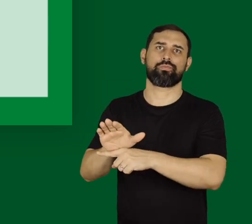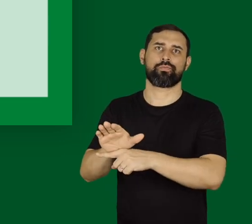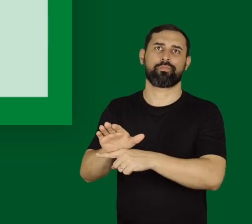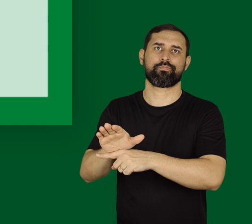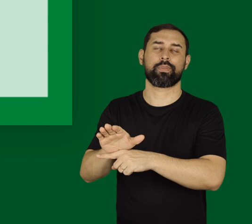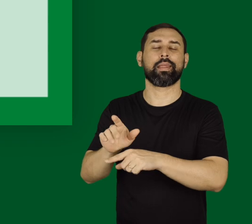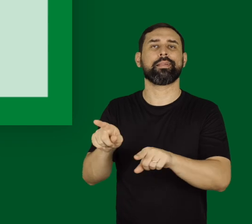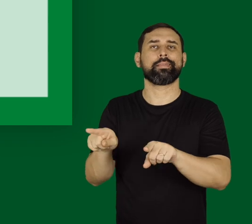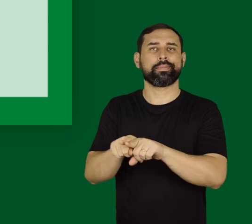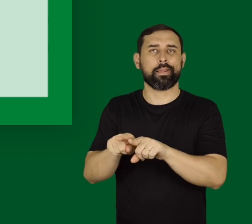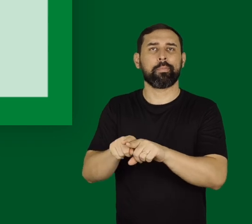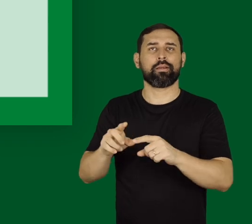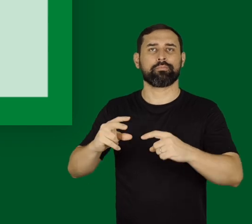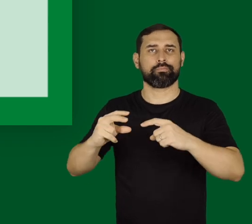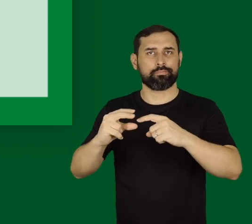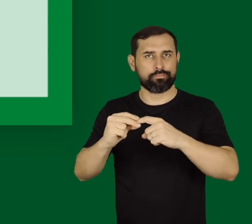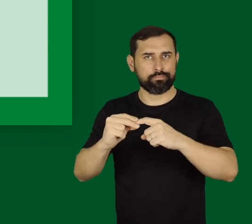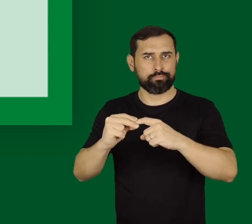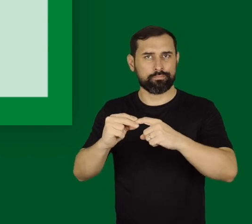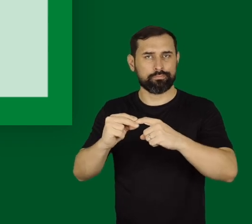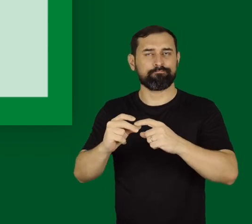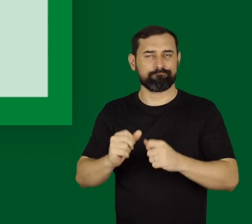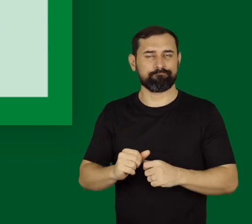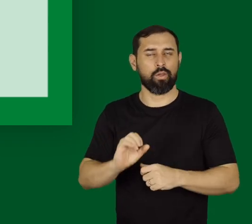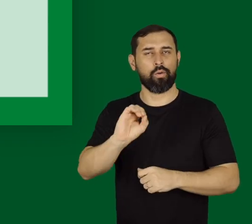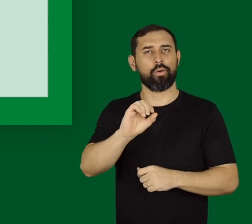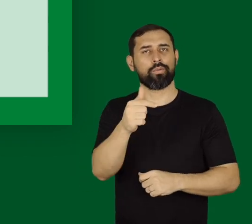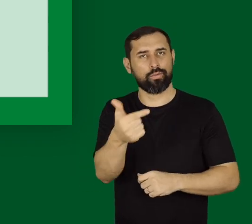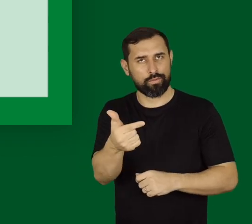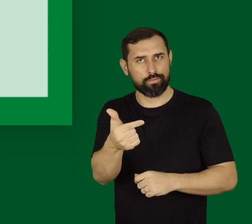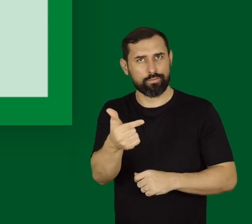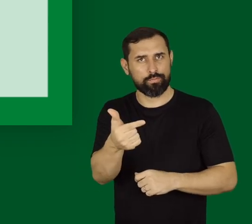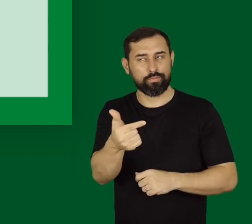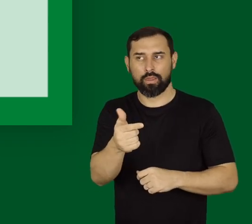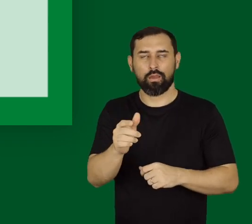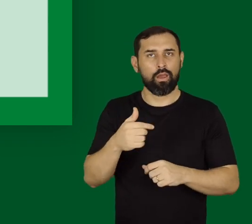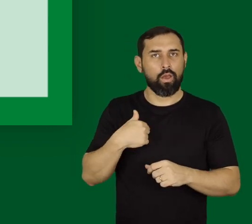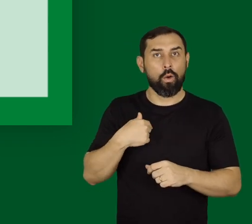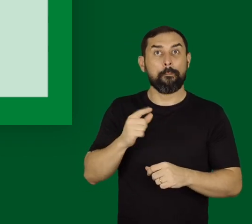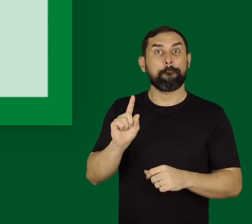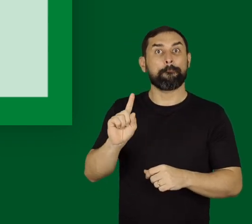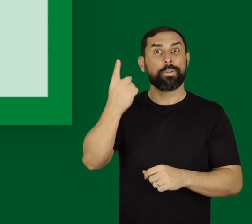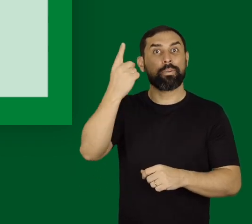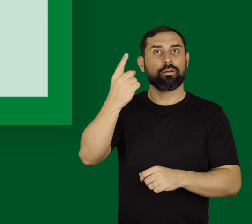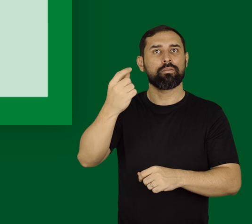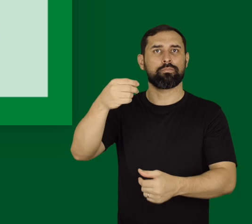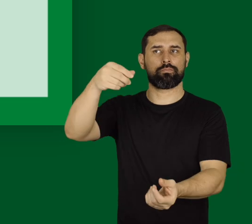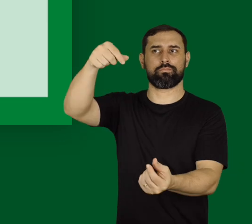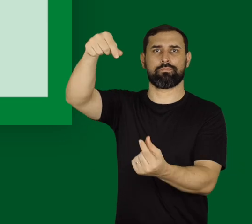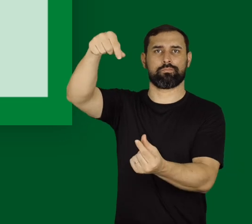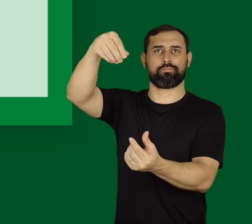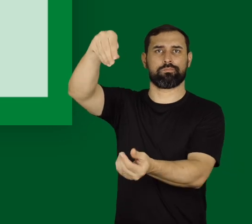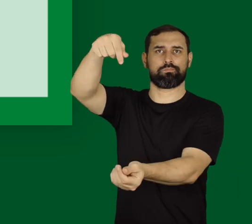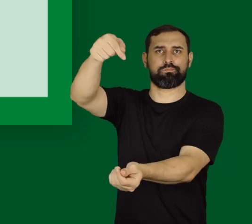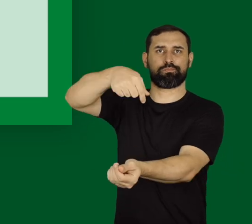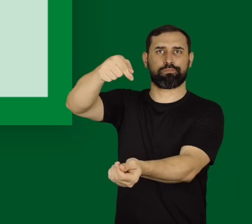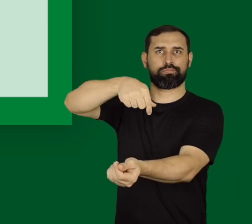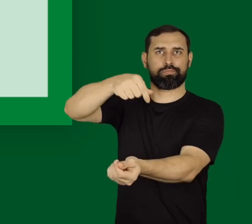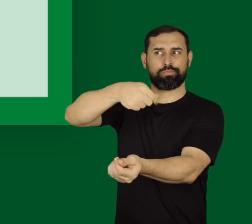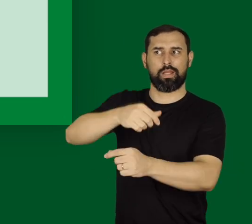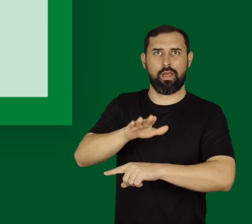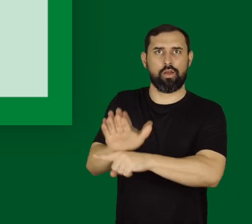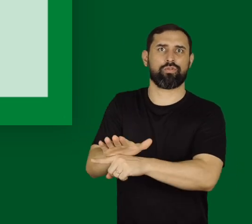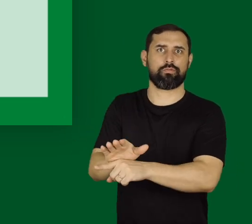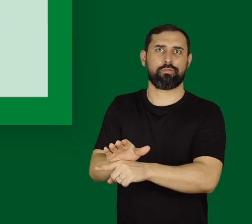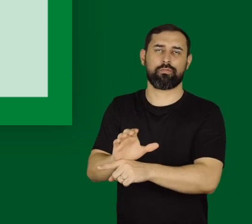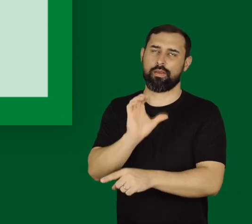o eletrocontínuo, oximetria de pulso e faço a primeira expansão para esse paciente. Tem que